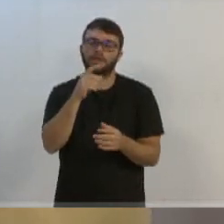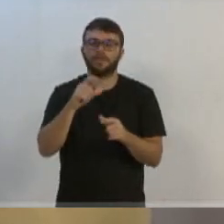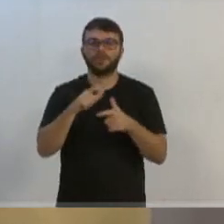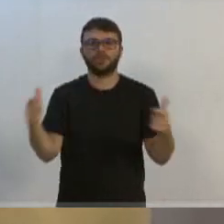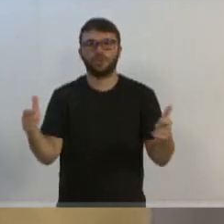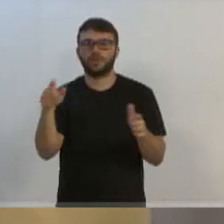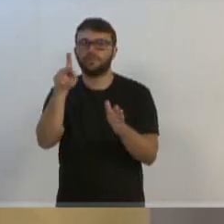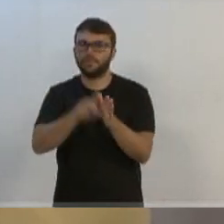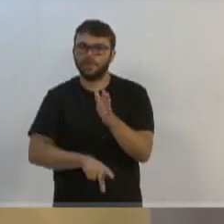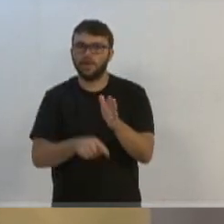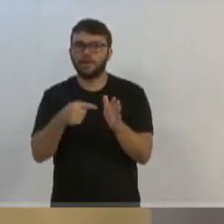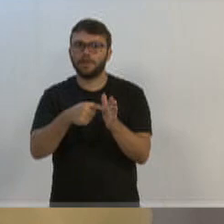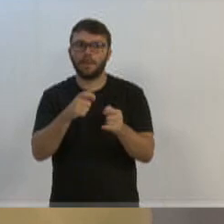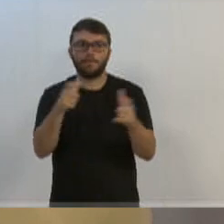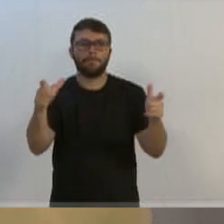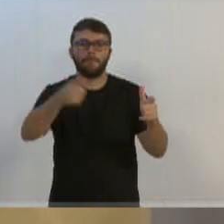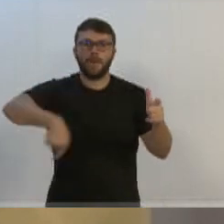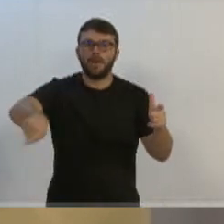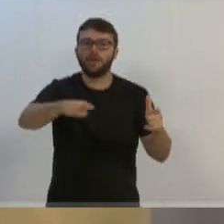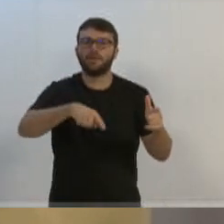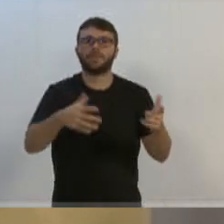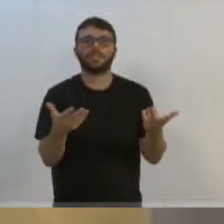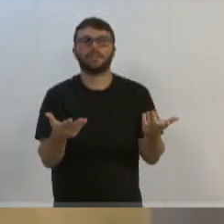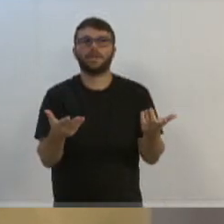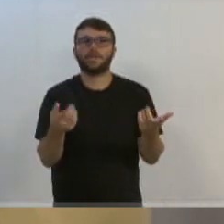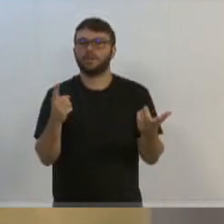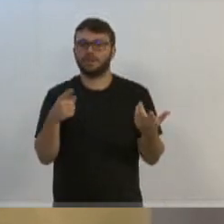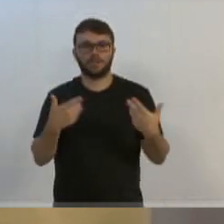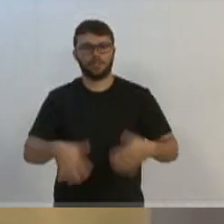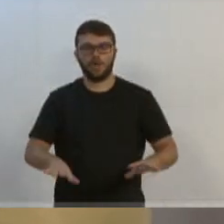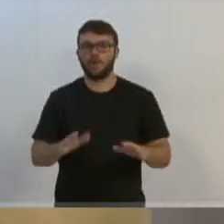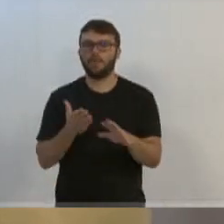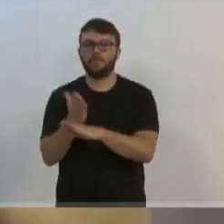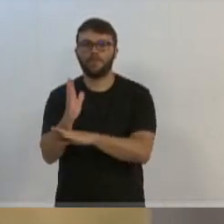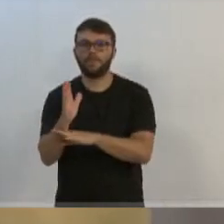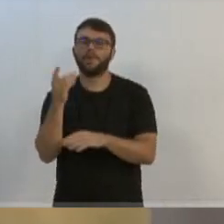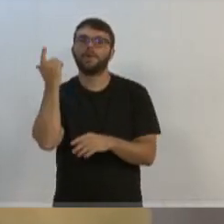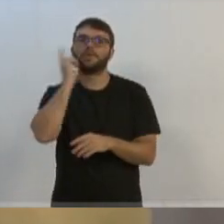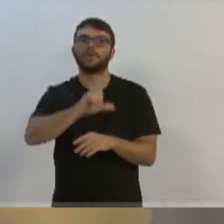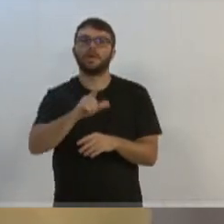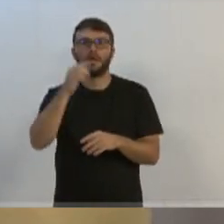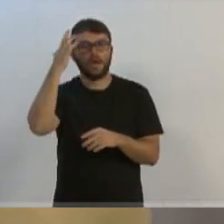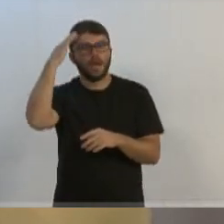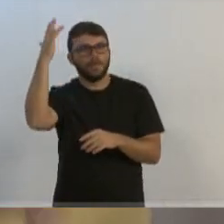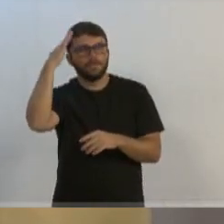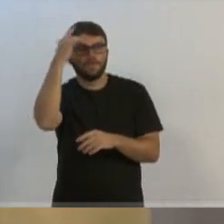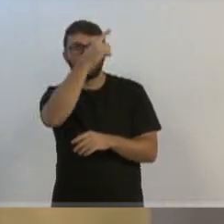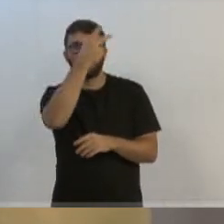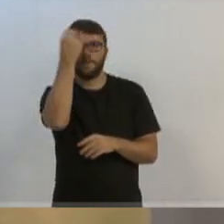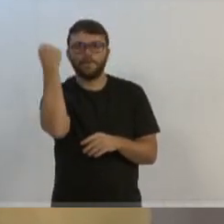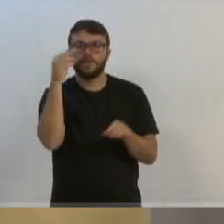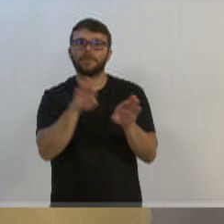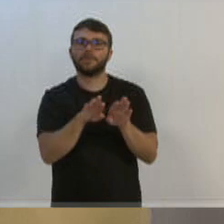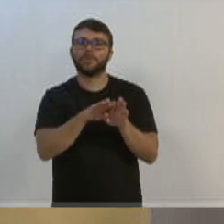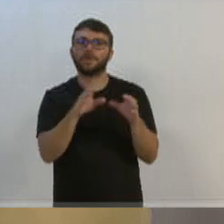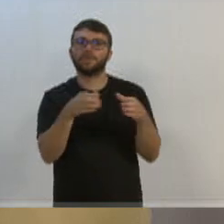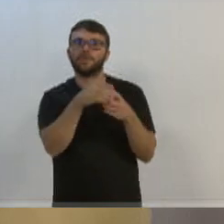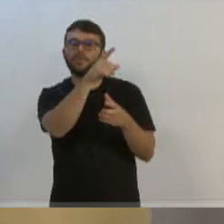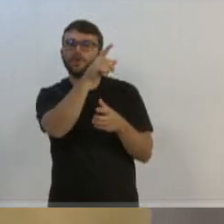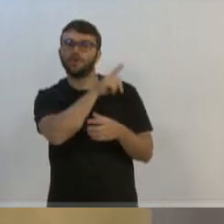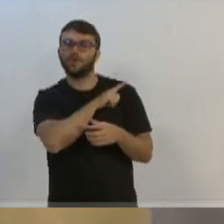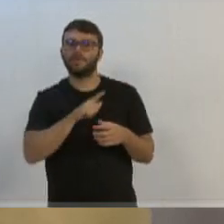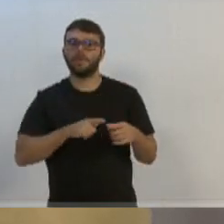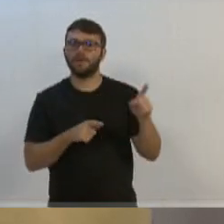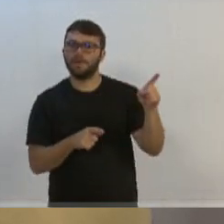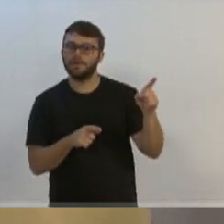com um bom entendimento da maioria aqui, não avançou, né, para reflexão do prefeito, para reflexão da gestão e do governo, para